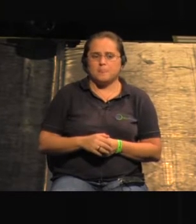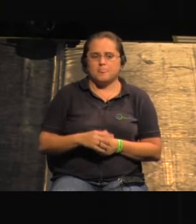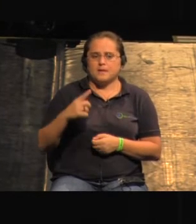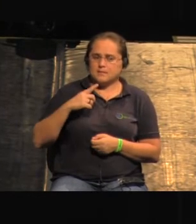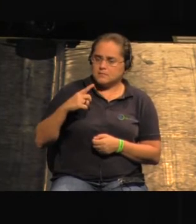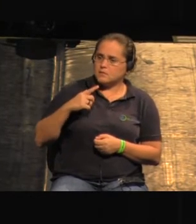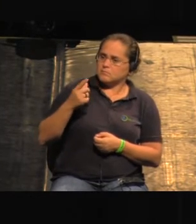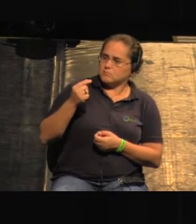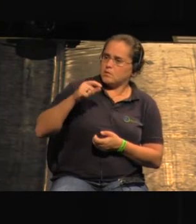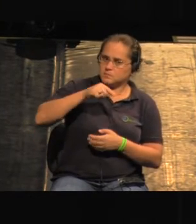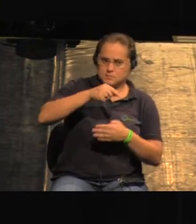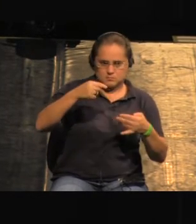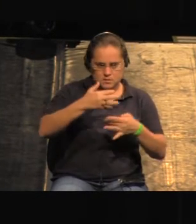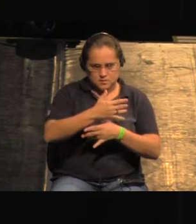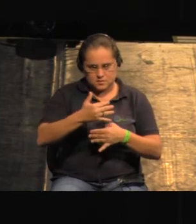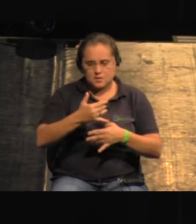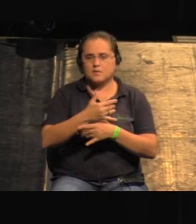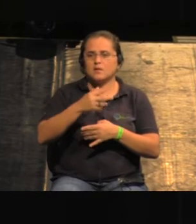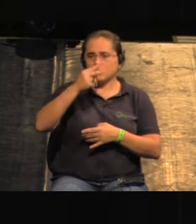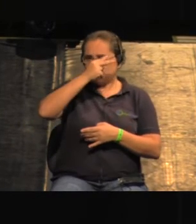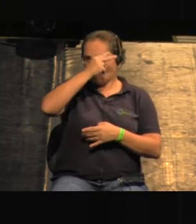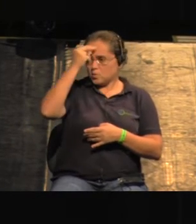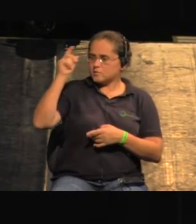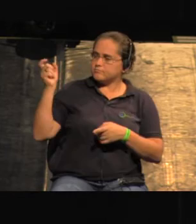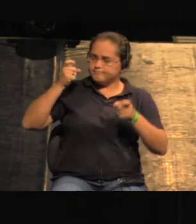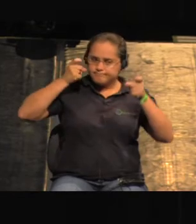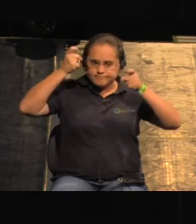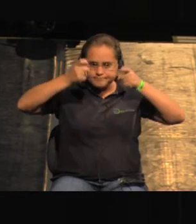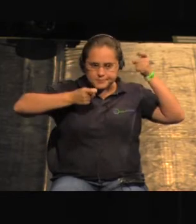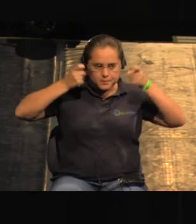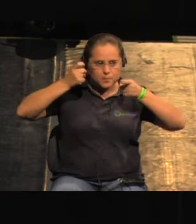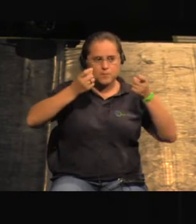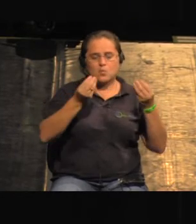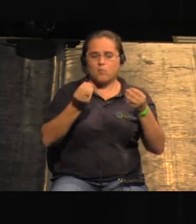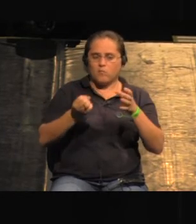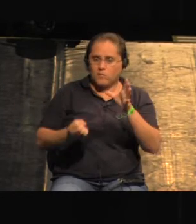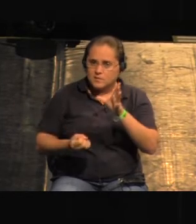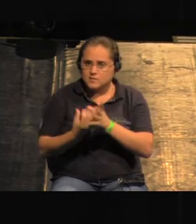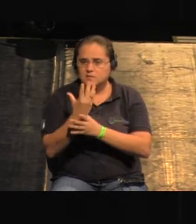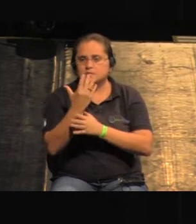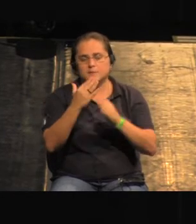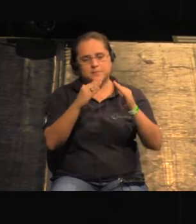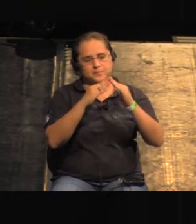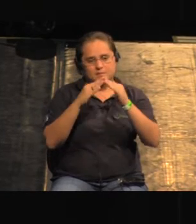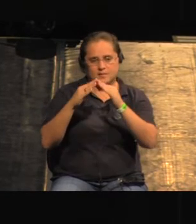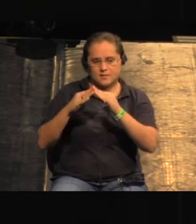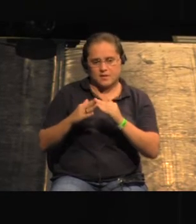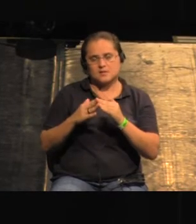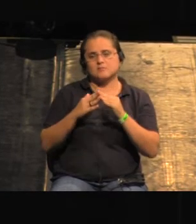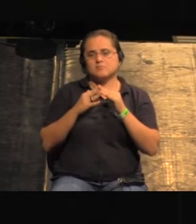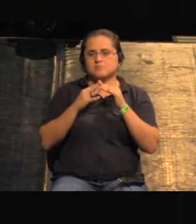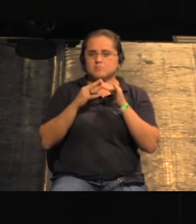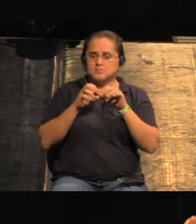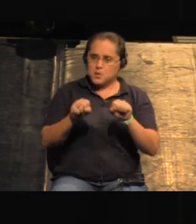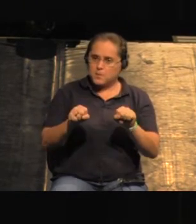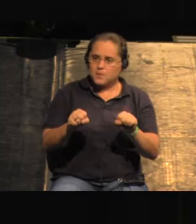Tendo capital na nossa cidade, o nosso prefeito está muito preocupado com isso. Criar